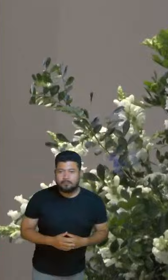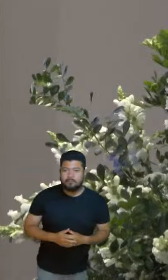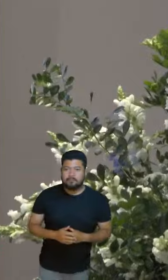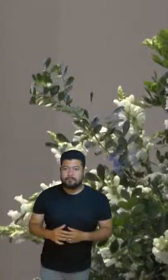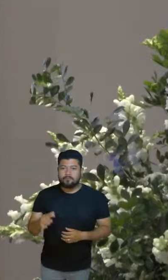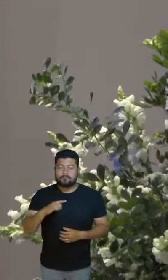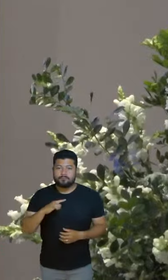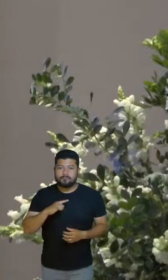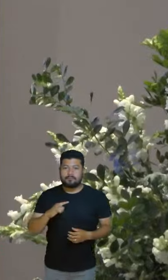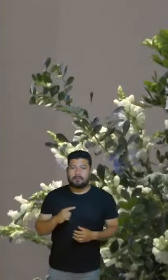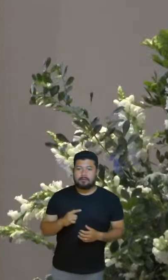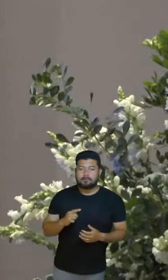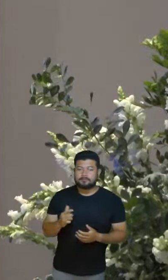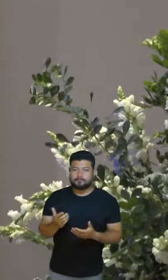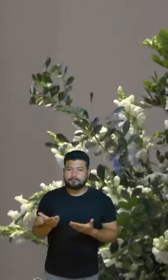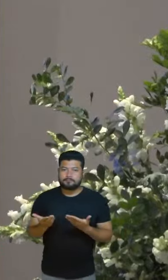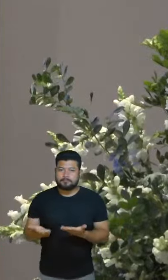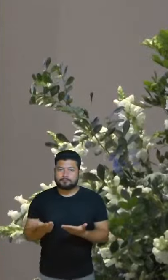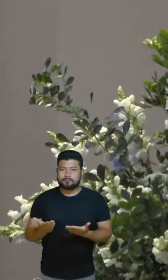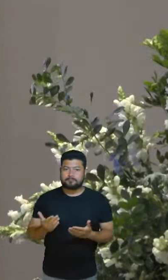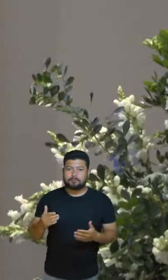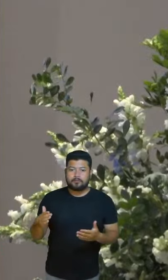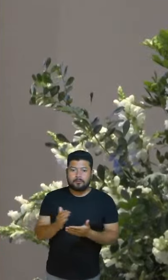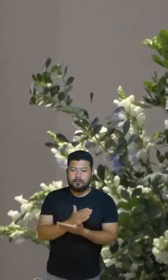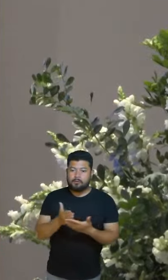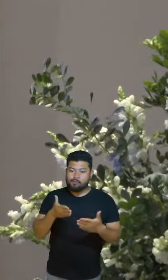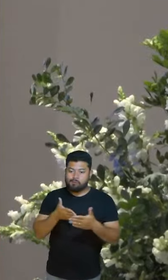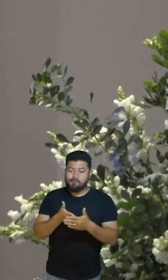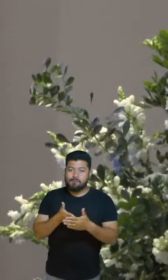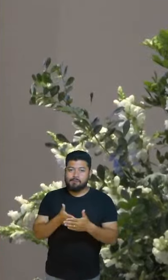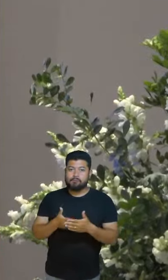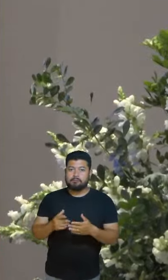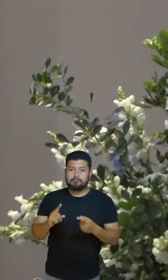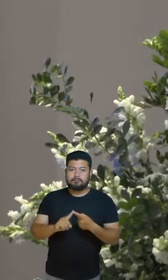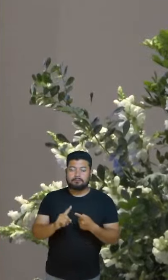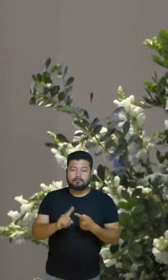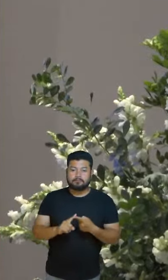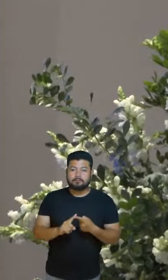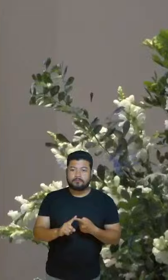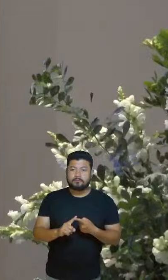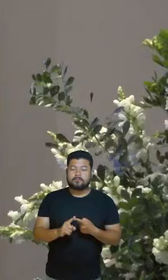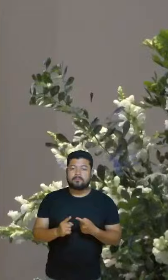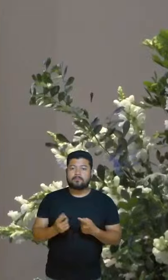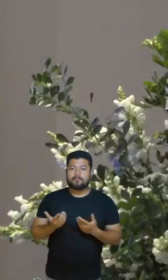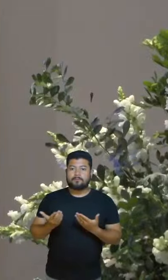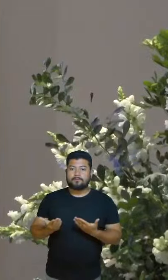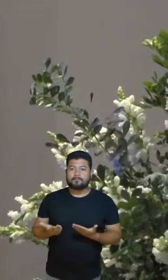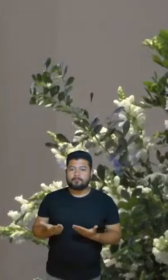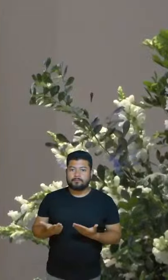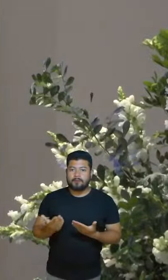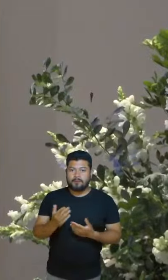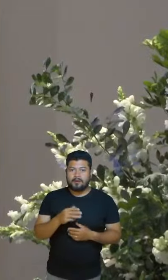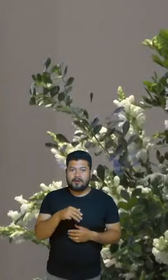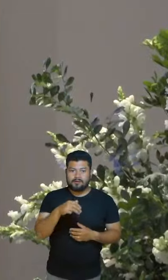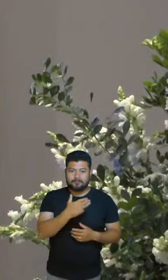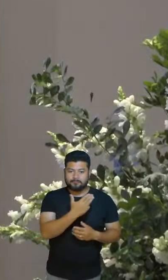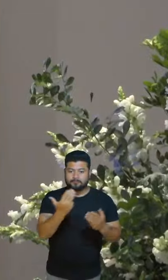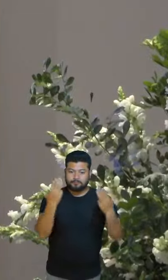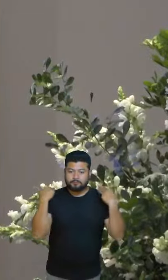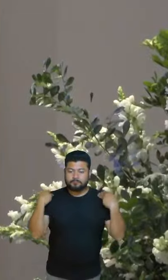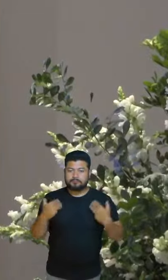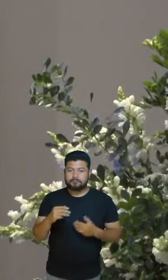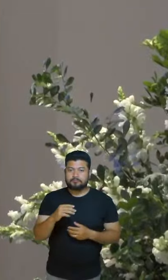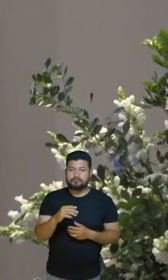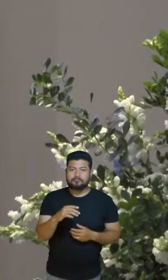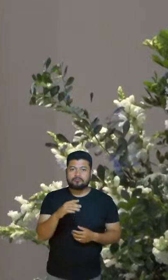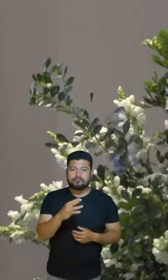vetores na nossa atualidade o primeiro nós temos uma eh o ministro top até já disse isso quando assumiu a presidência do